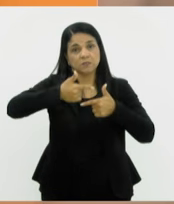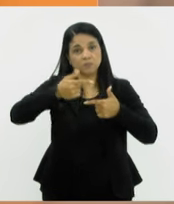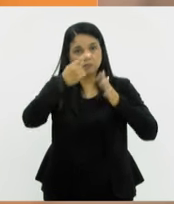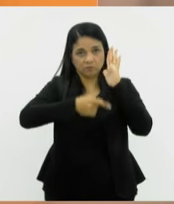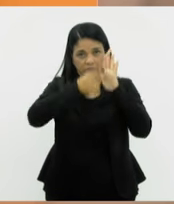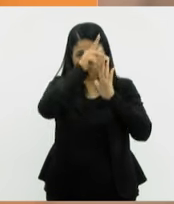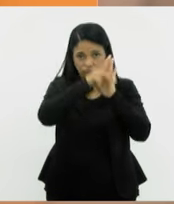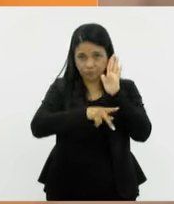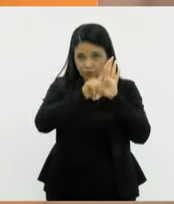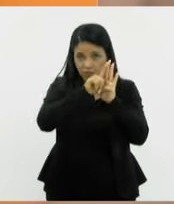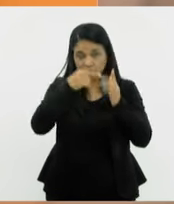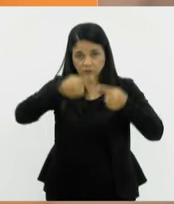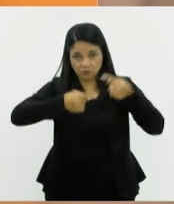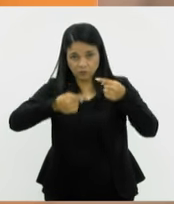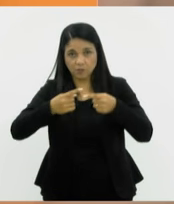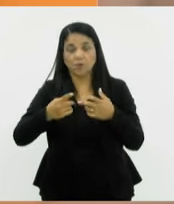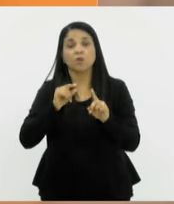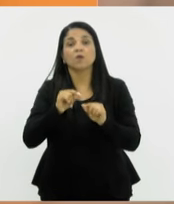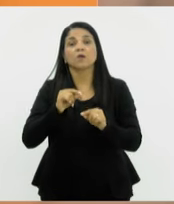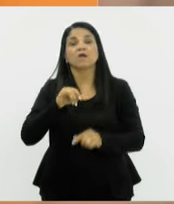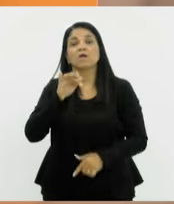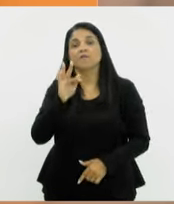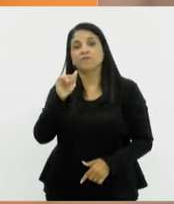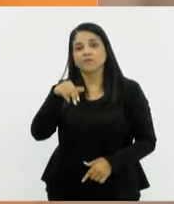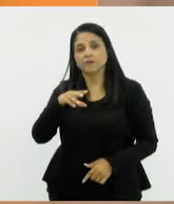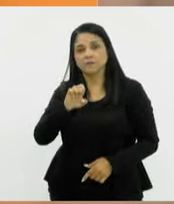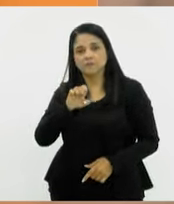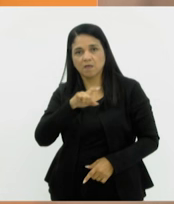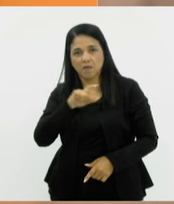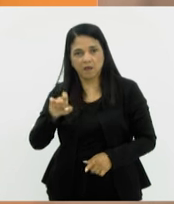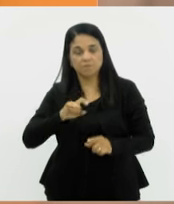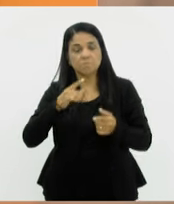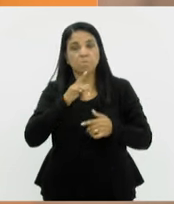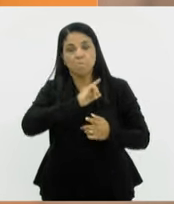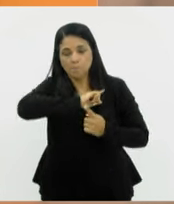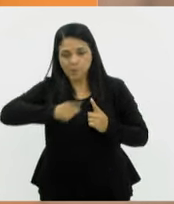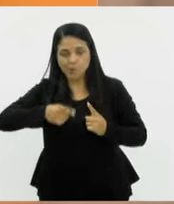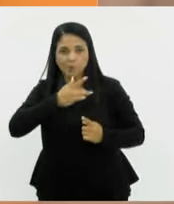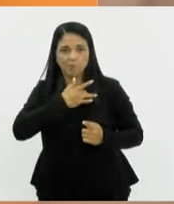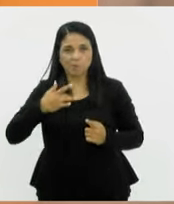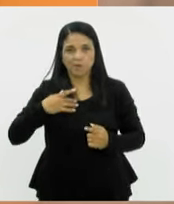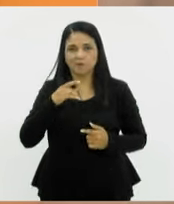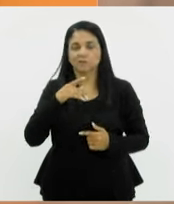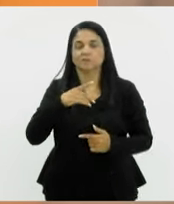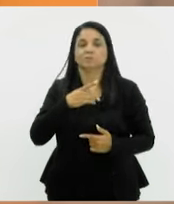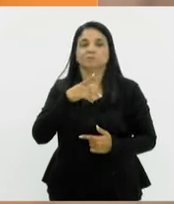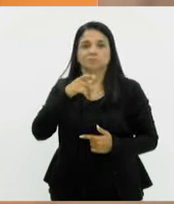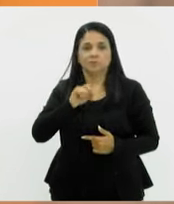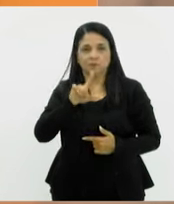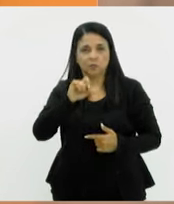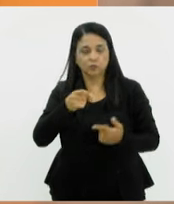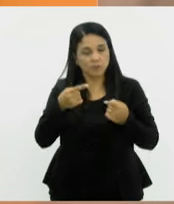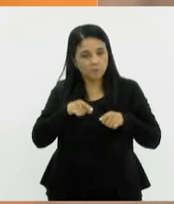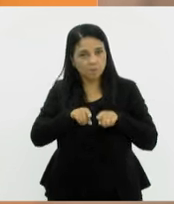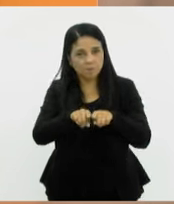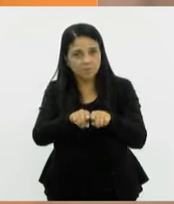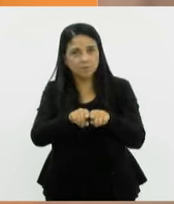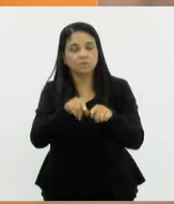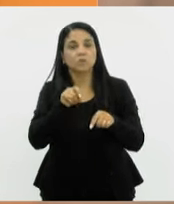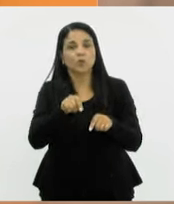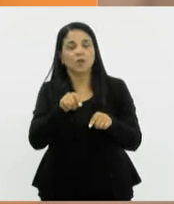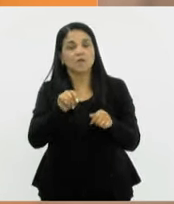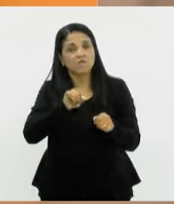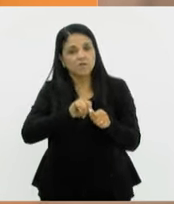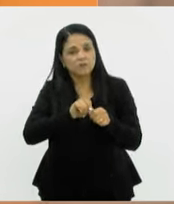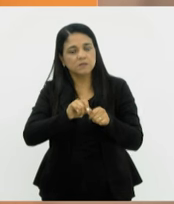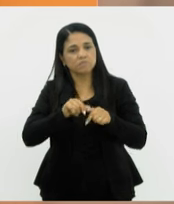deputada Franciane Mota, que proíbe planos de saúde de exigirem consentimento de parceiros para autorizar a realização